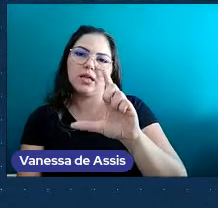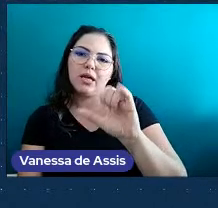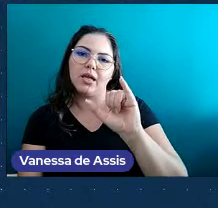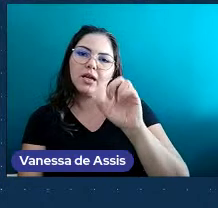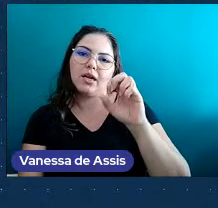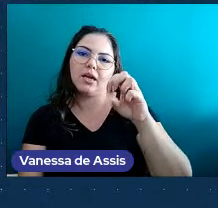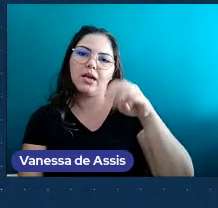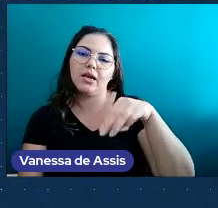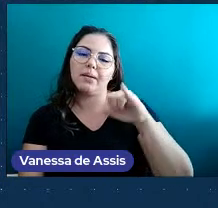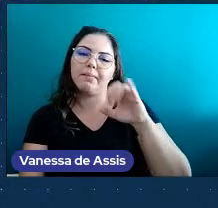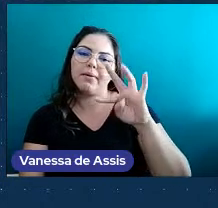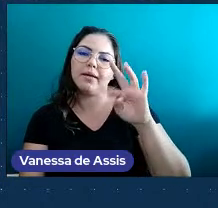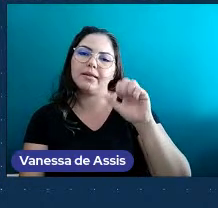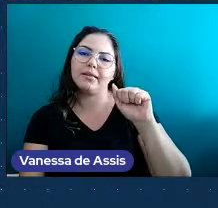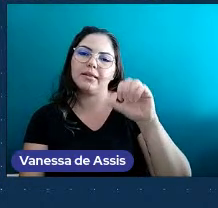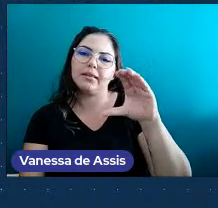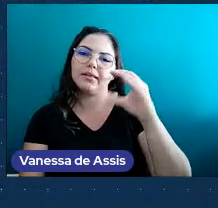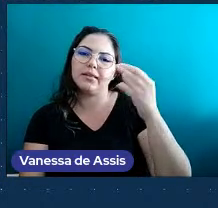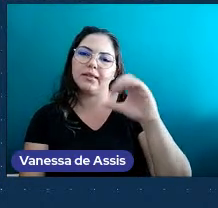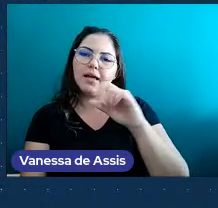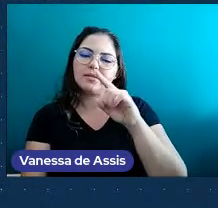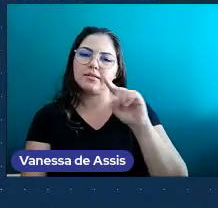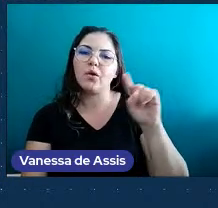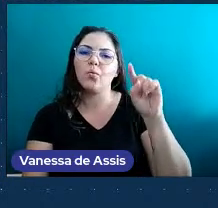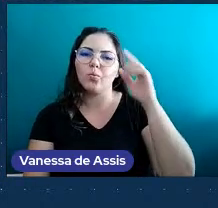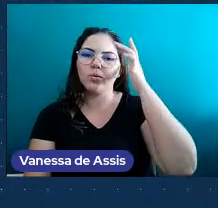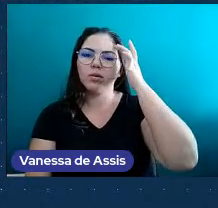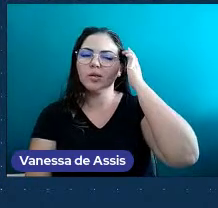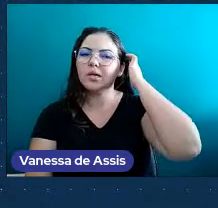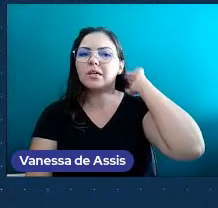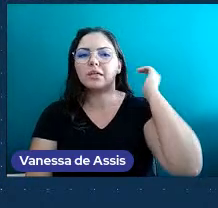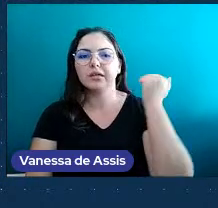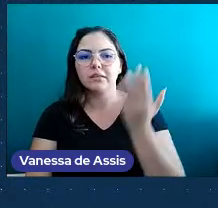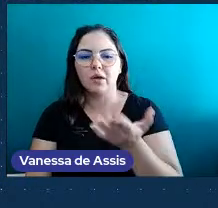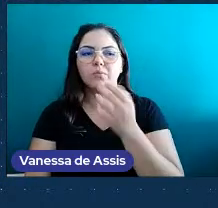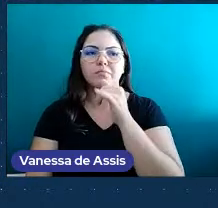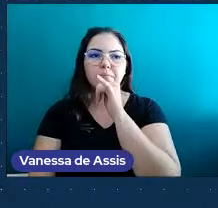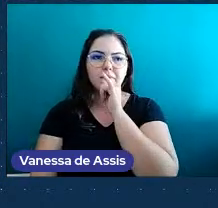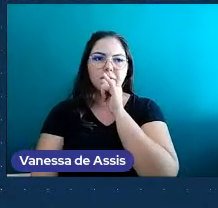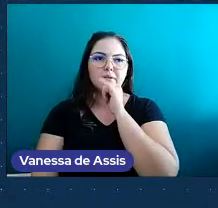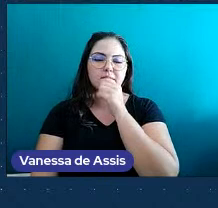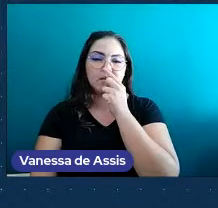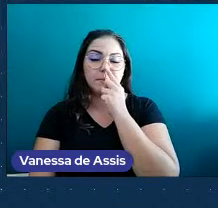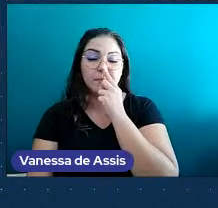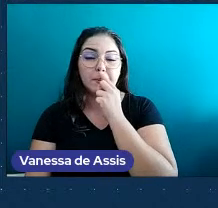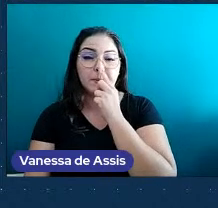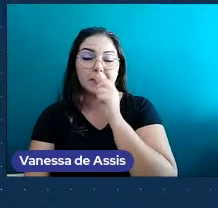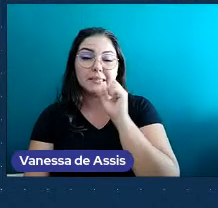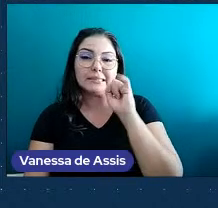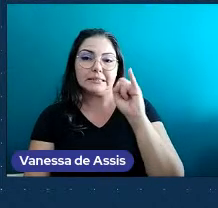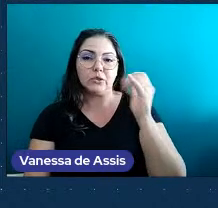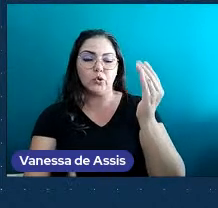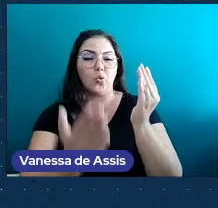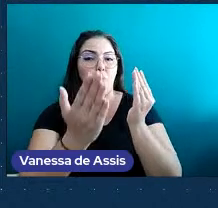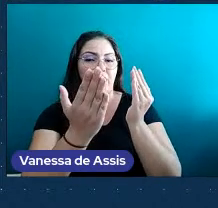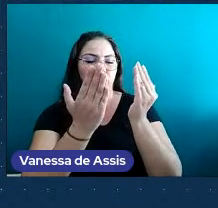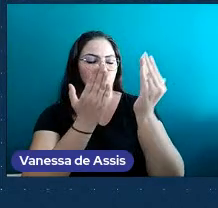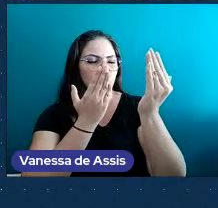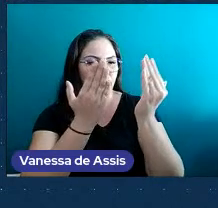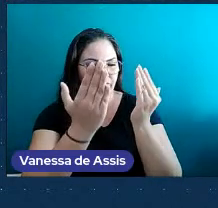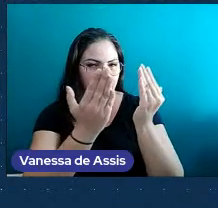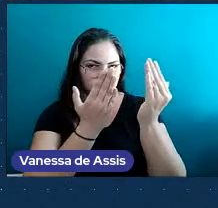elaborar a pergunta, né? Então, muitas vezes, isso acontece simultaneamente.